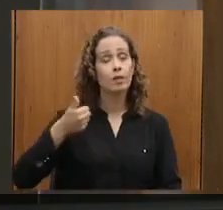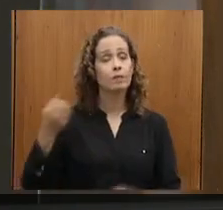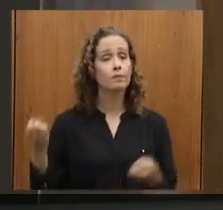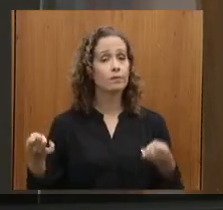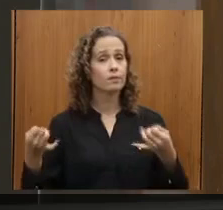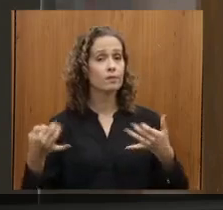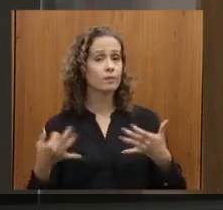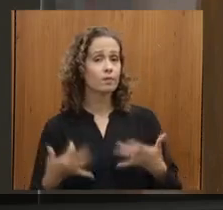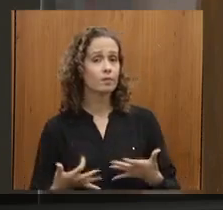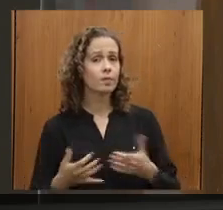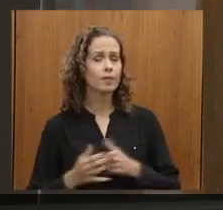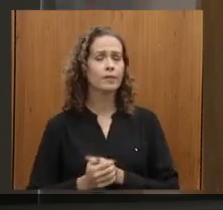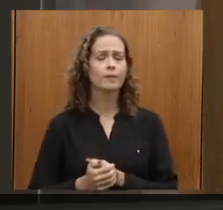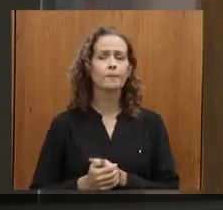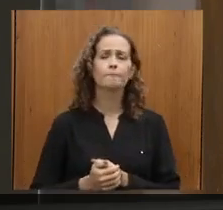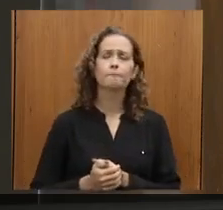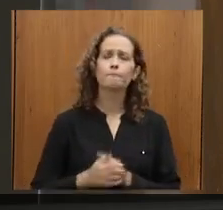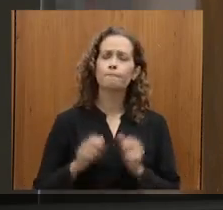numa questão,